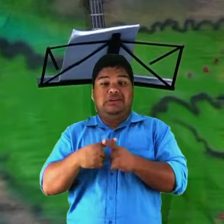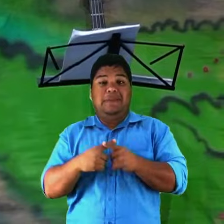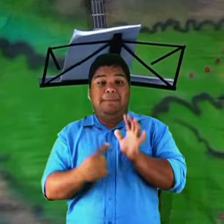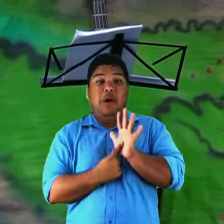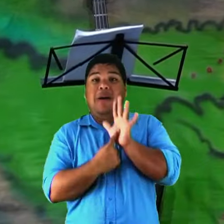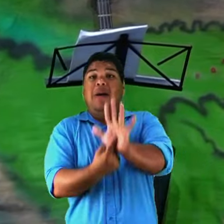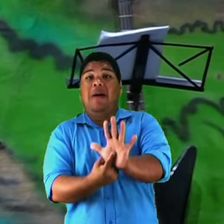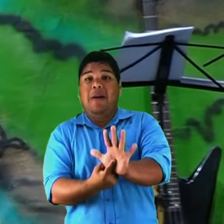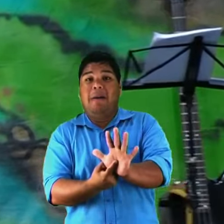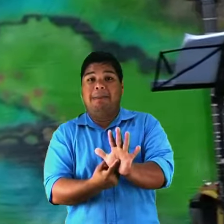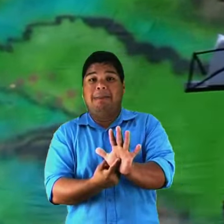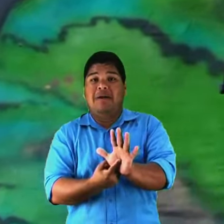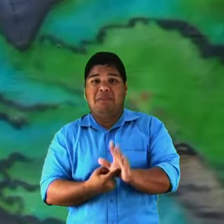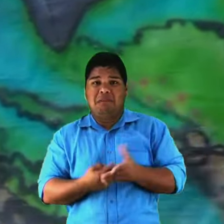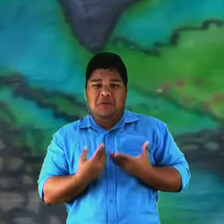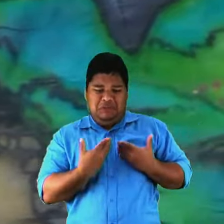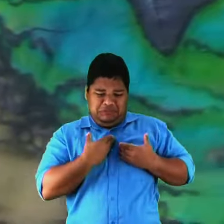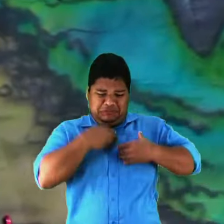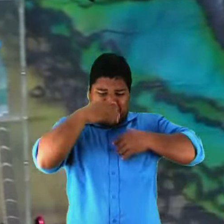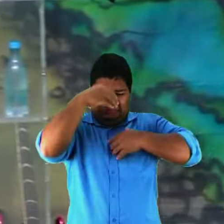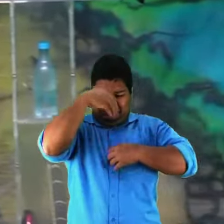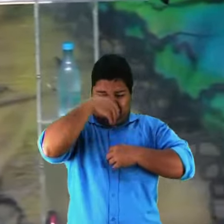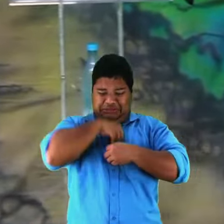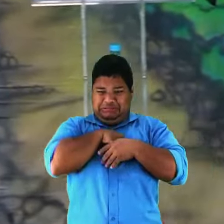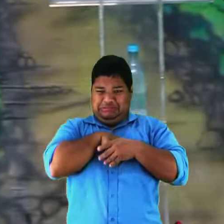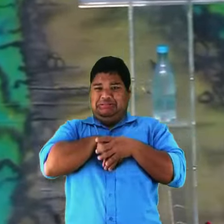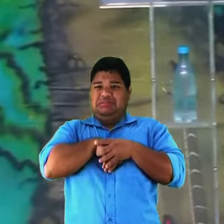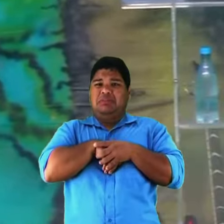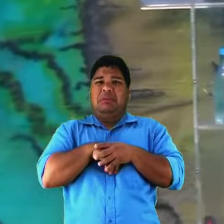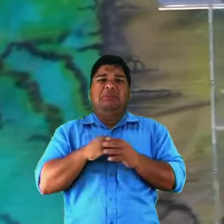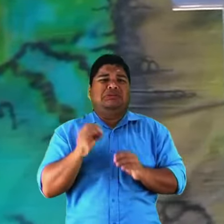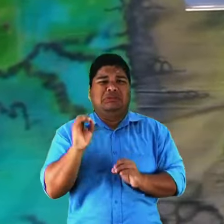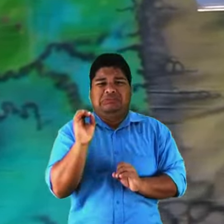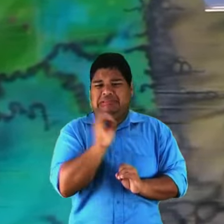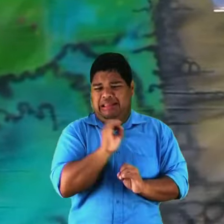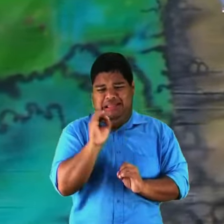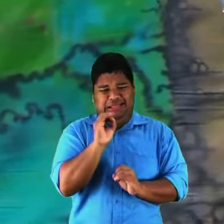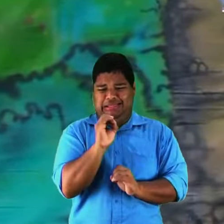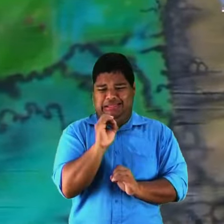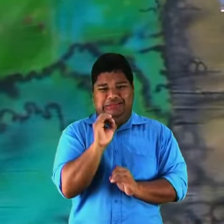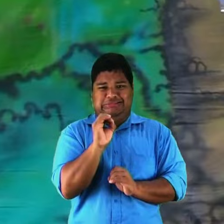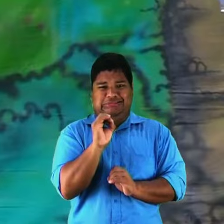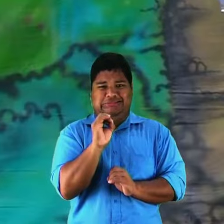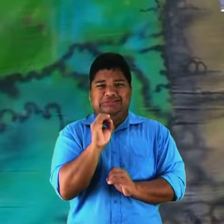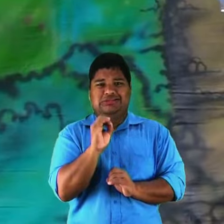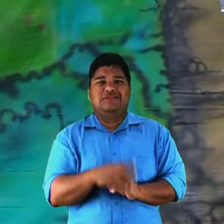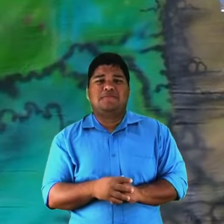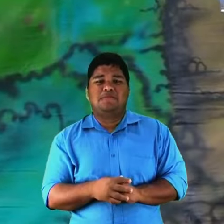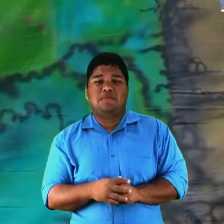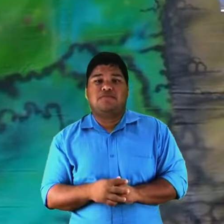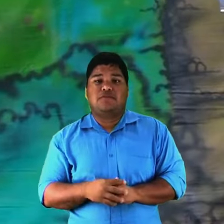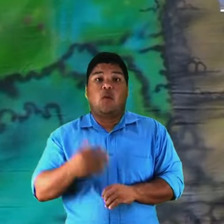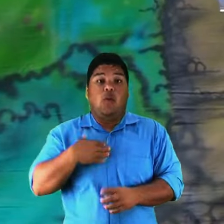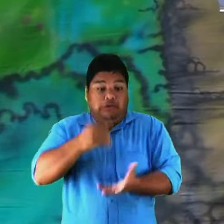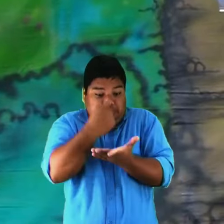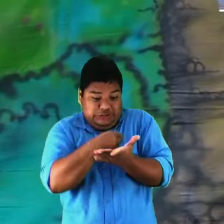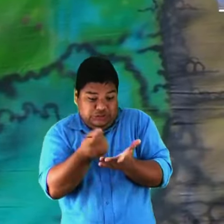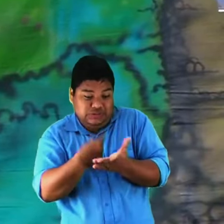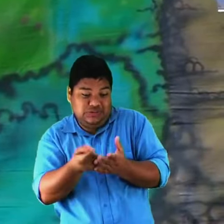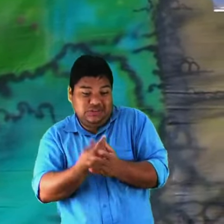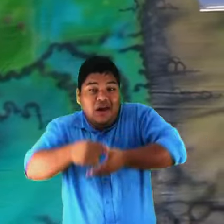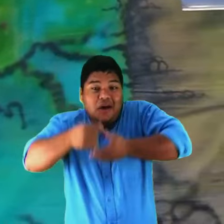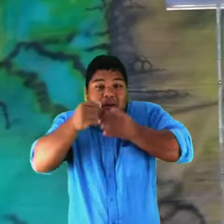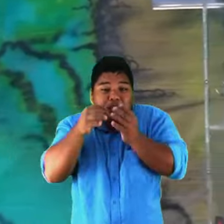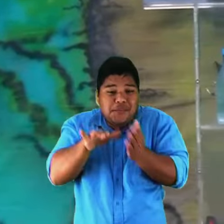eram pessoas completamente diferentes. Quando essas virtudes, elas fluem em nossos corações e